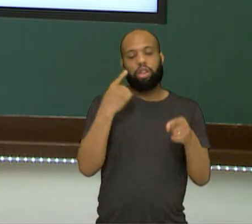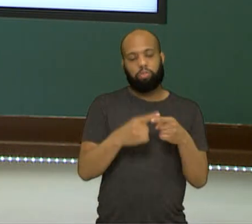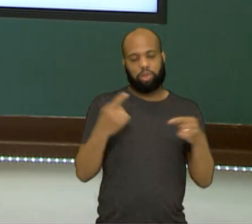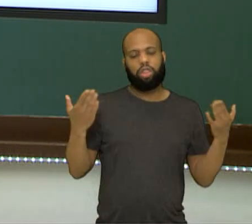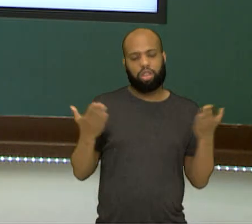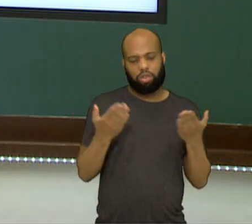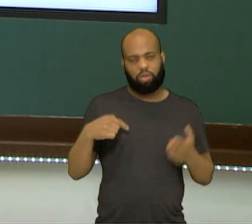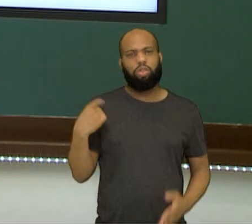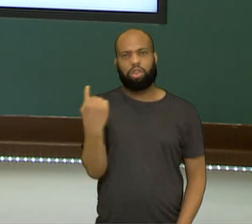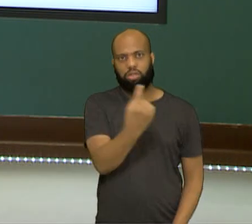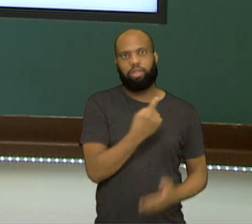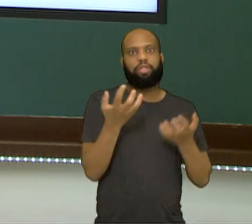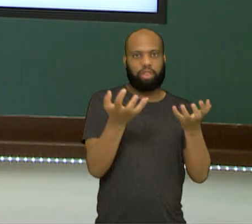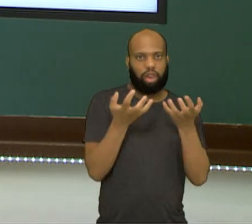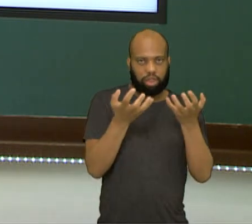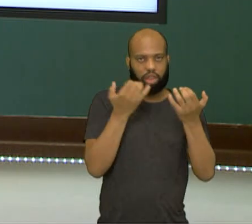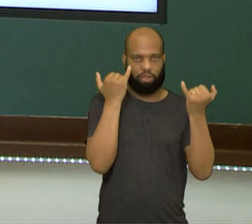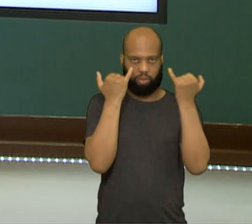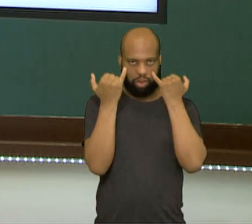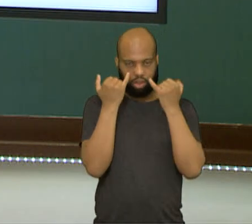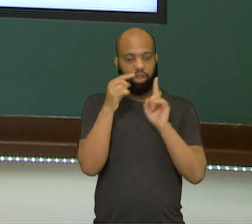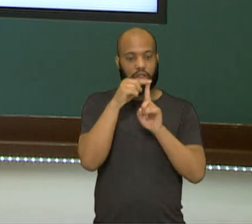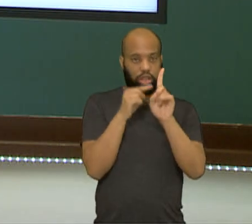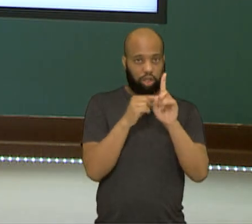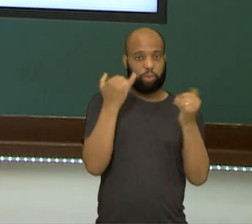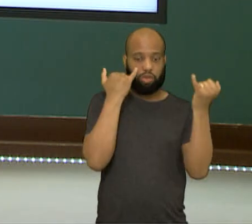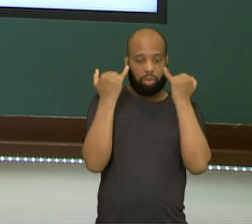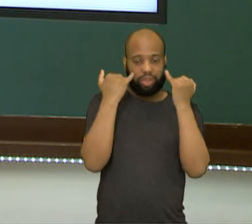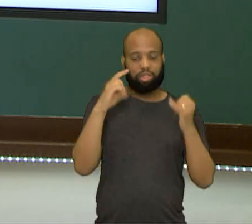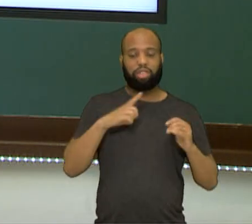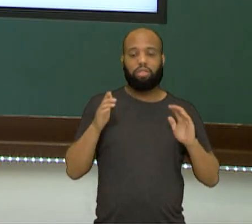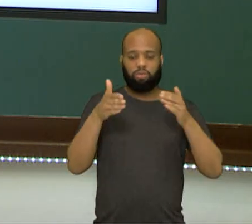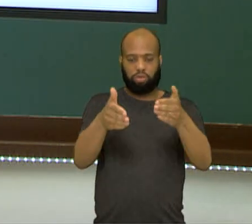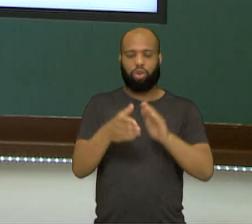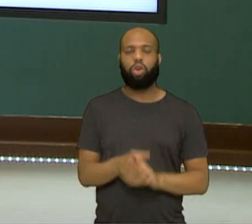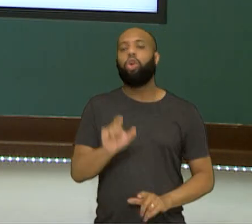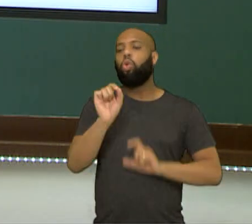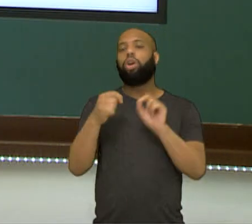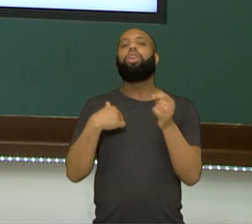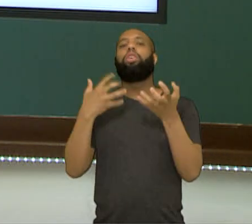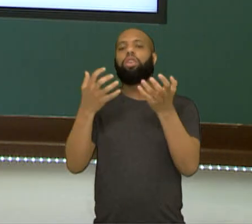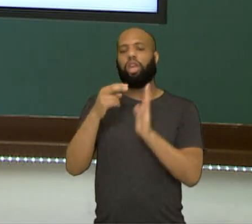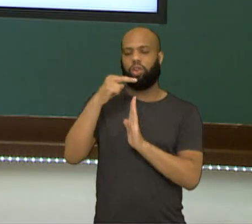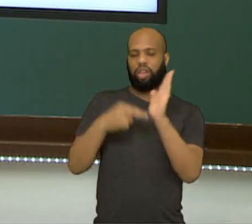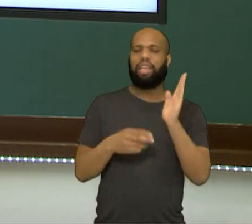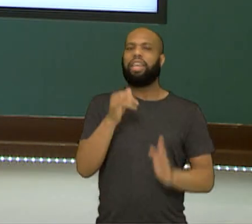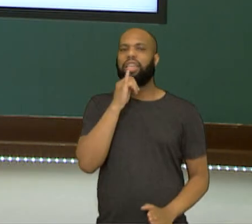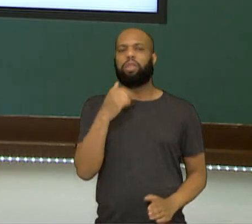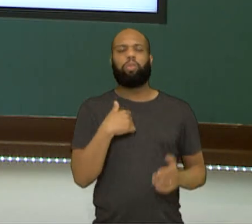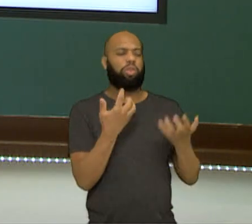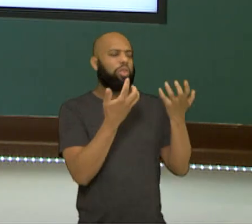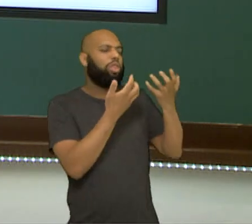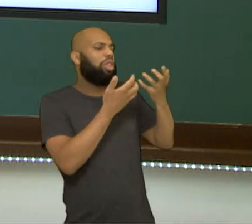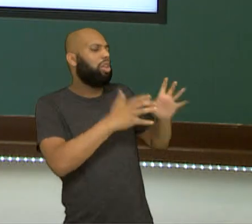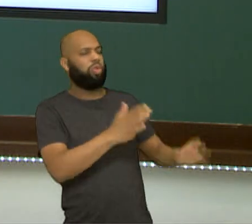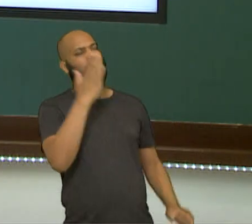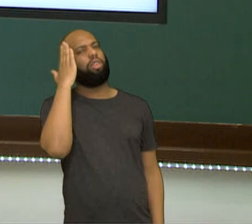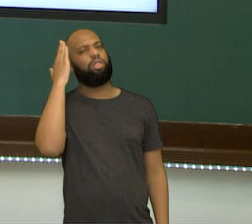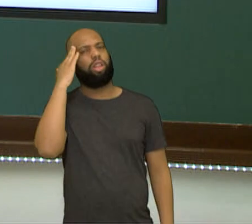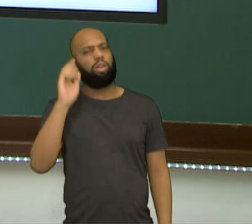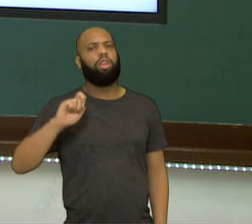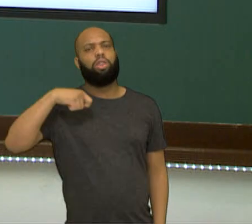mais informações. É um tipo informativo direcionado. Então, o que eu quero consumir? Eu não quero saber nada, por exemplo,